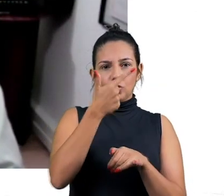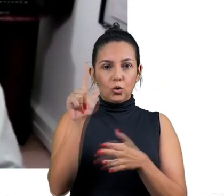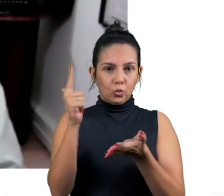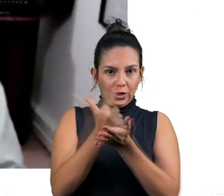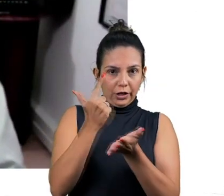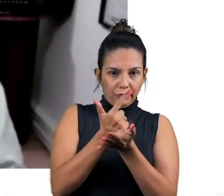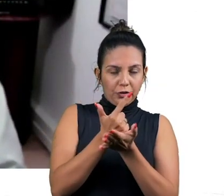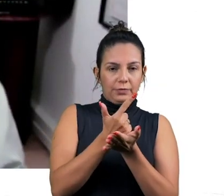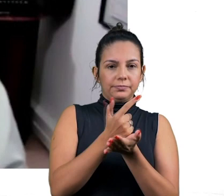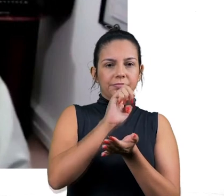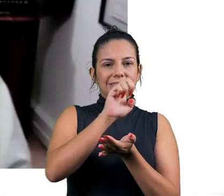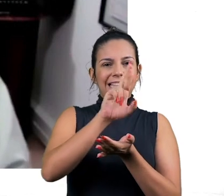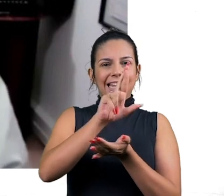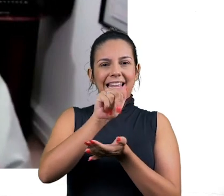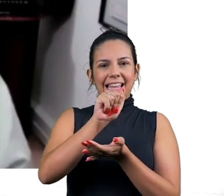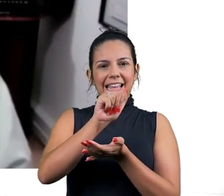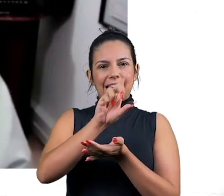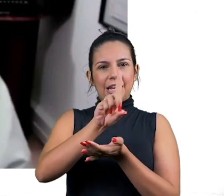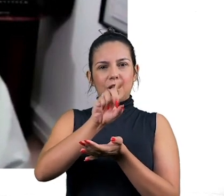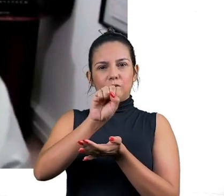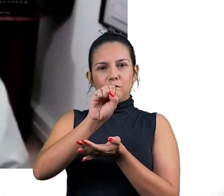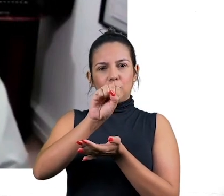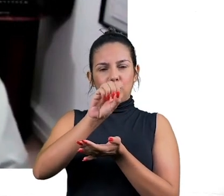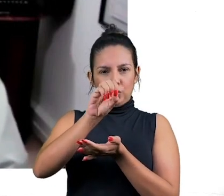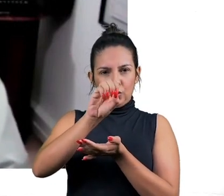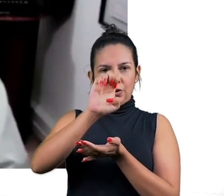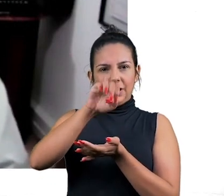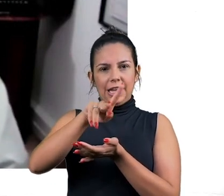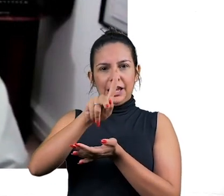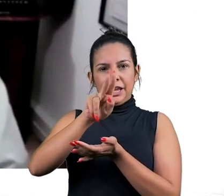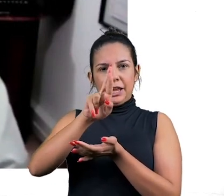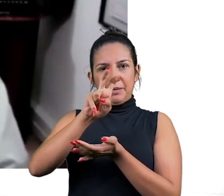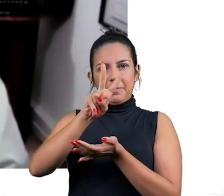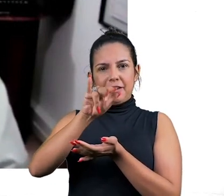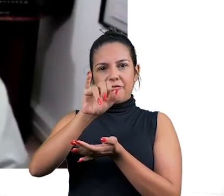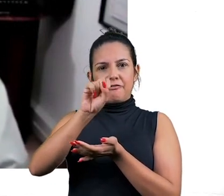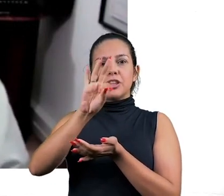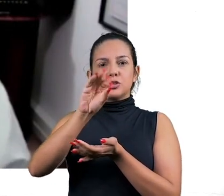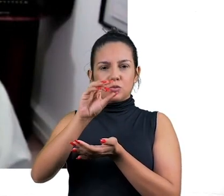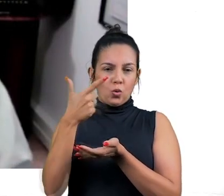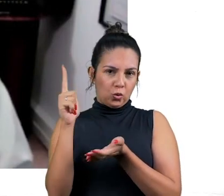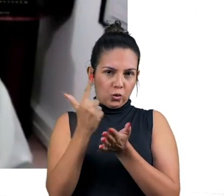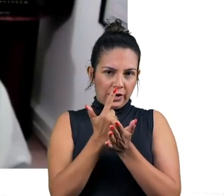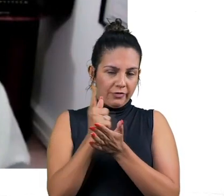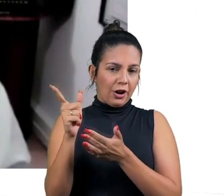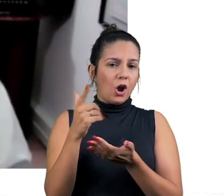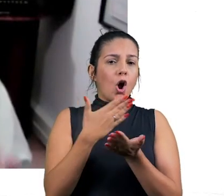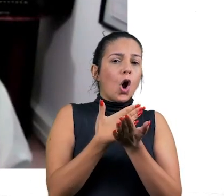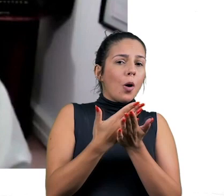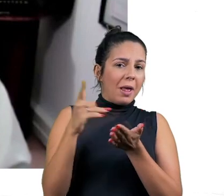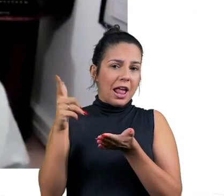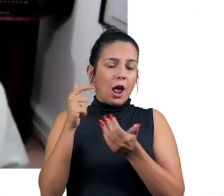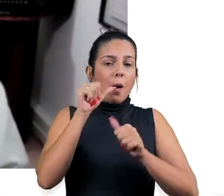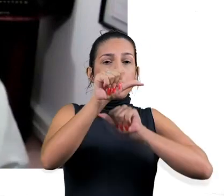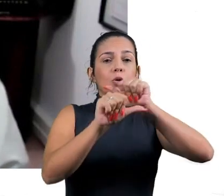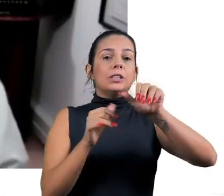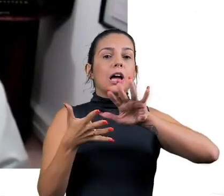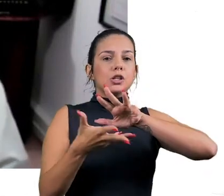outro livro sobre a grande mudança que a gente está vivendo no mundo. E lá eu já falava um